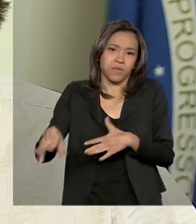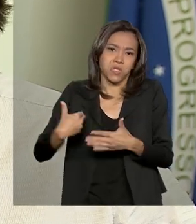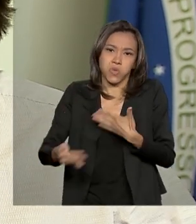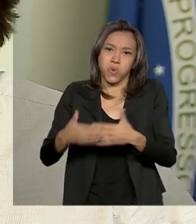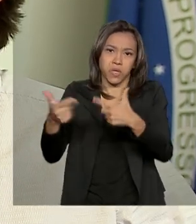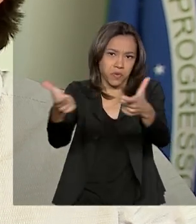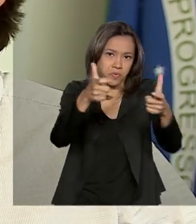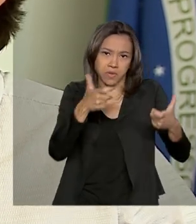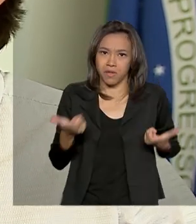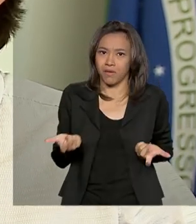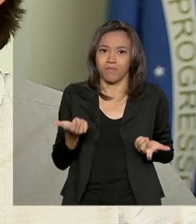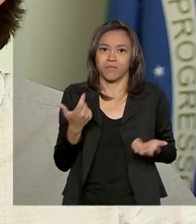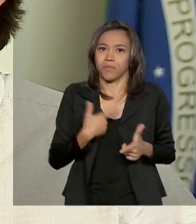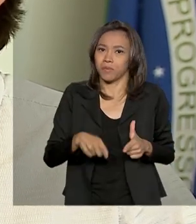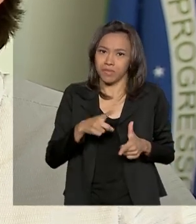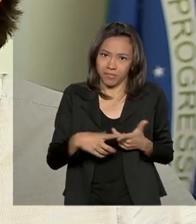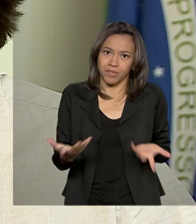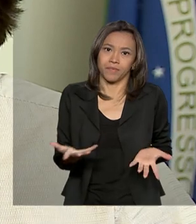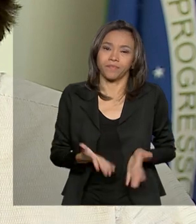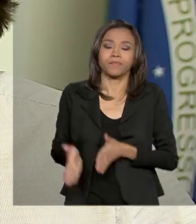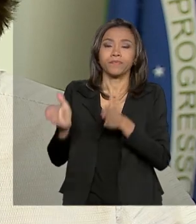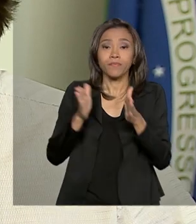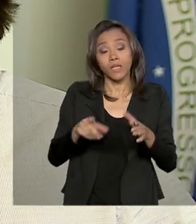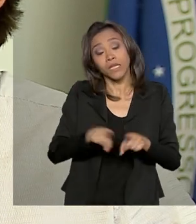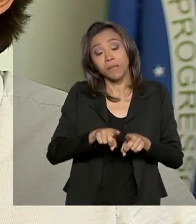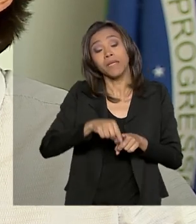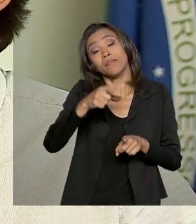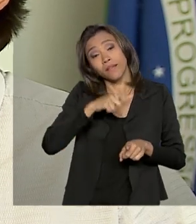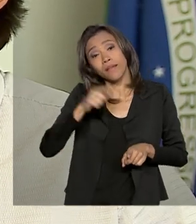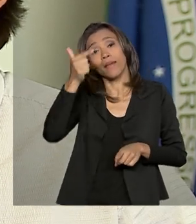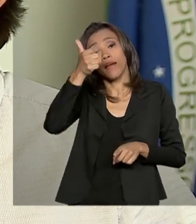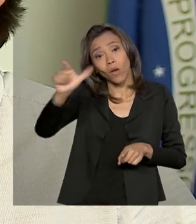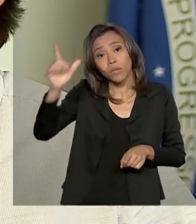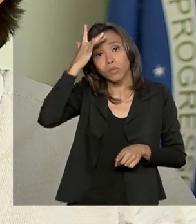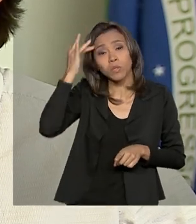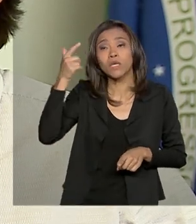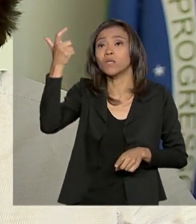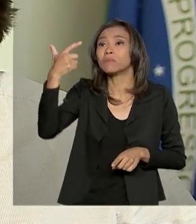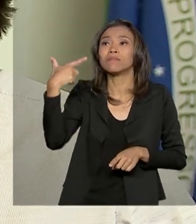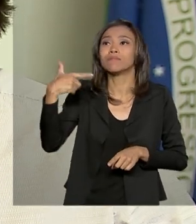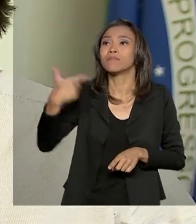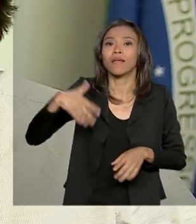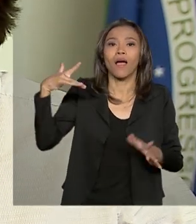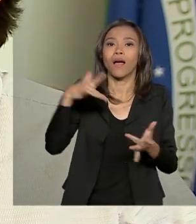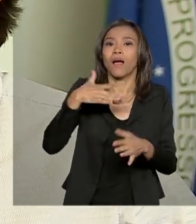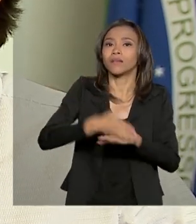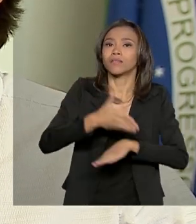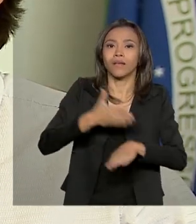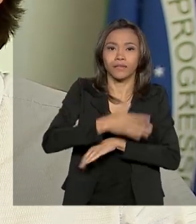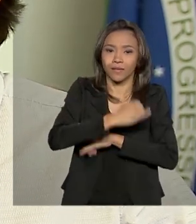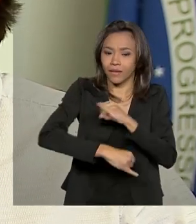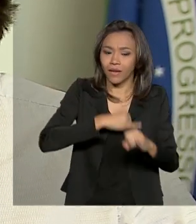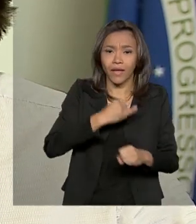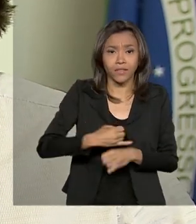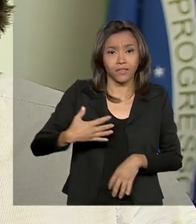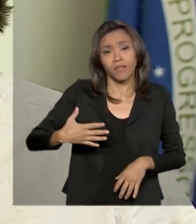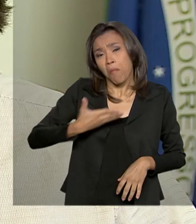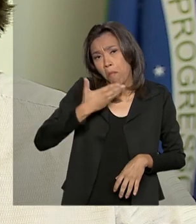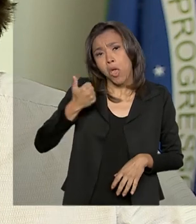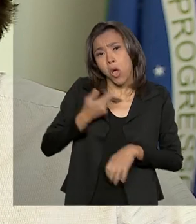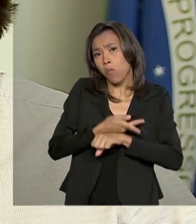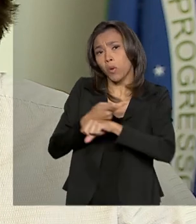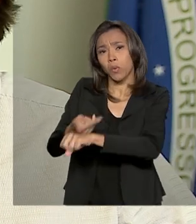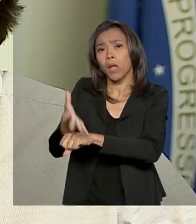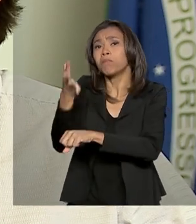em qualquer lugar. Mas ganha também aquele cidadão que, por opção ou por falta de acesso, prefere ser atendido em um canal presencial, em uma